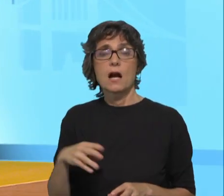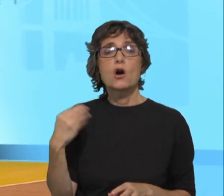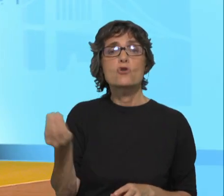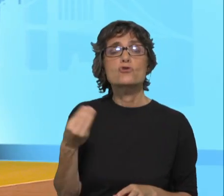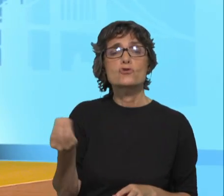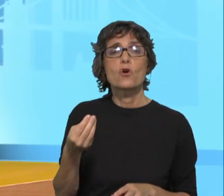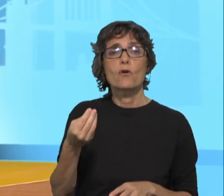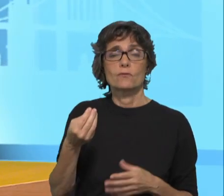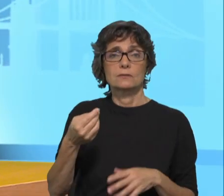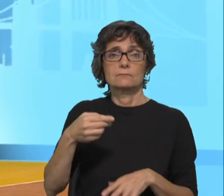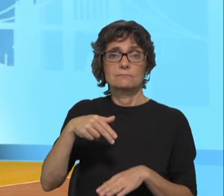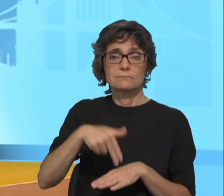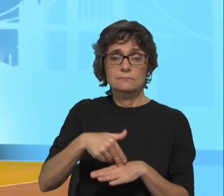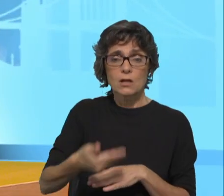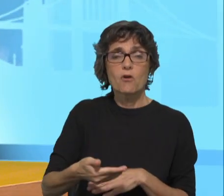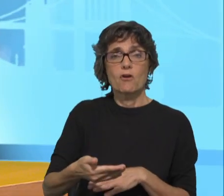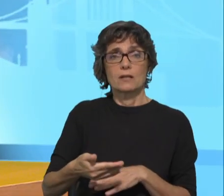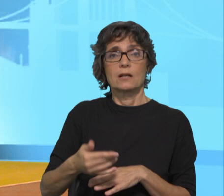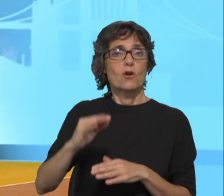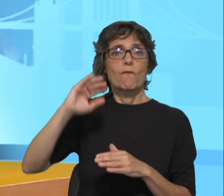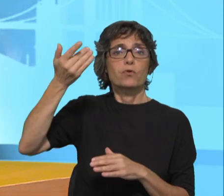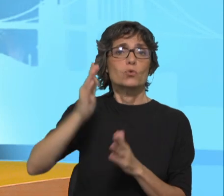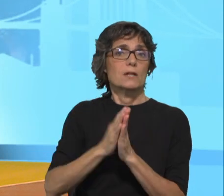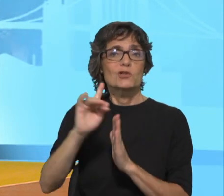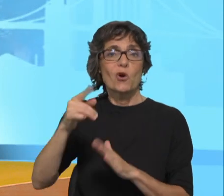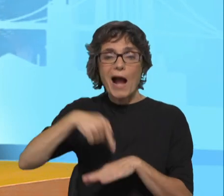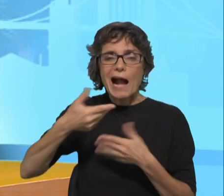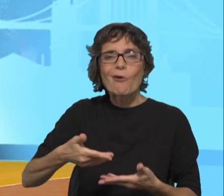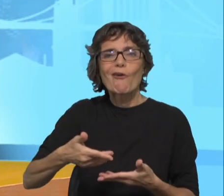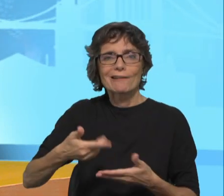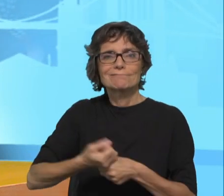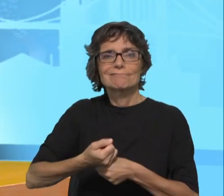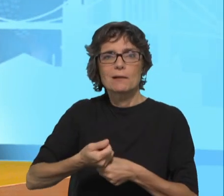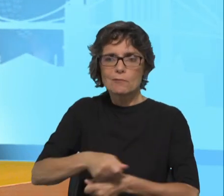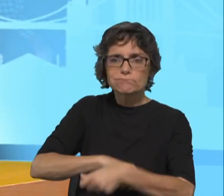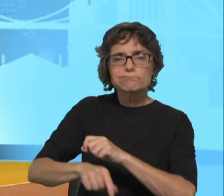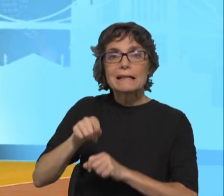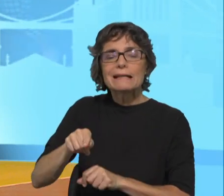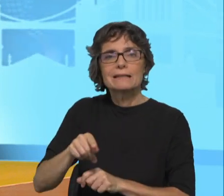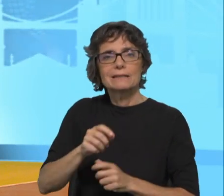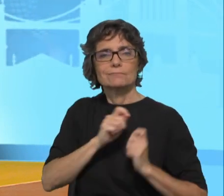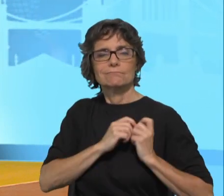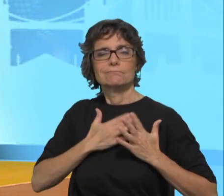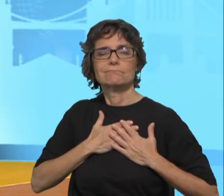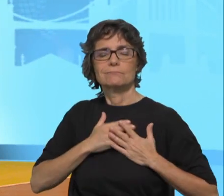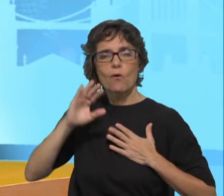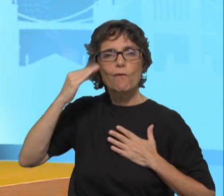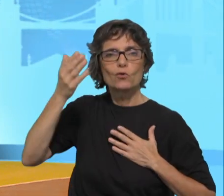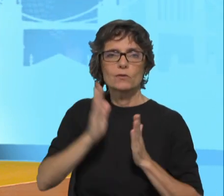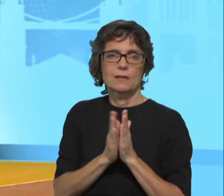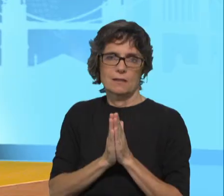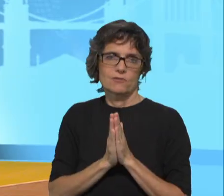o presente, né? Não são somente o futuro da Igreja, mas também é nele que depositamos este futuro que a Igreja